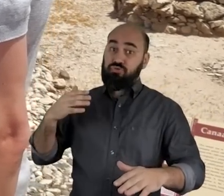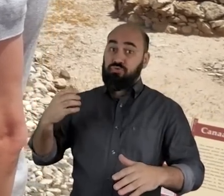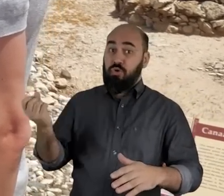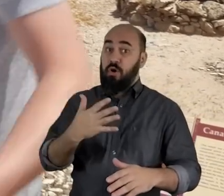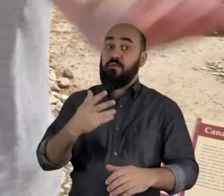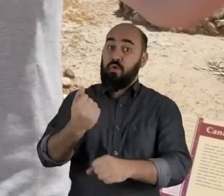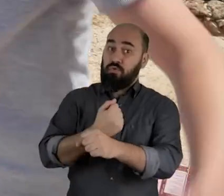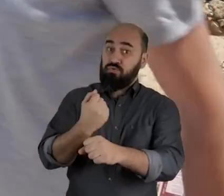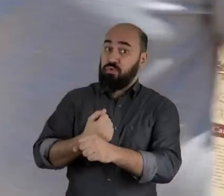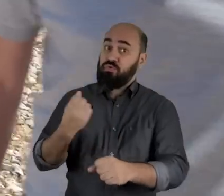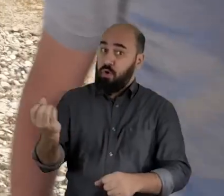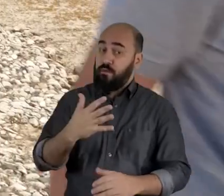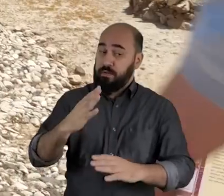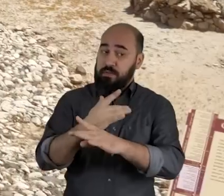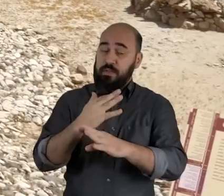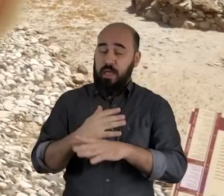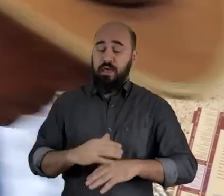vamos continuar?